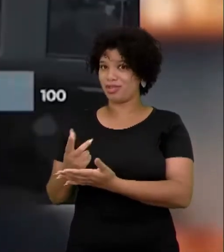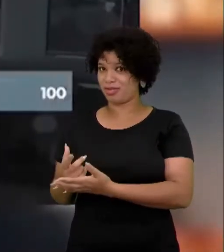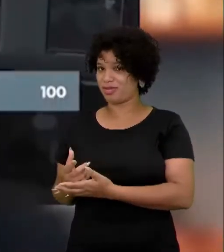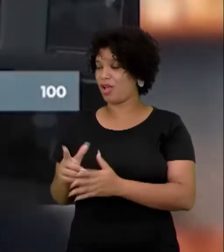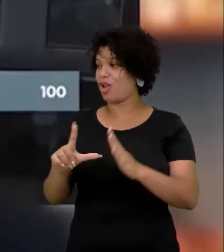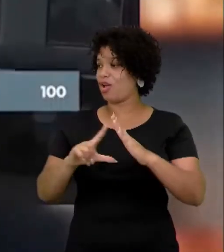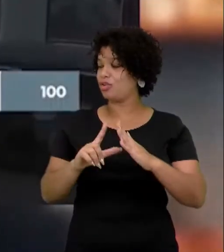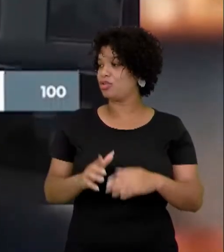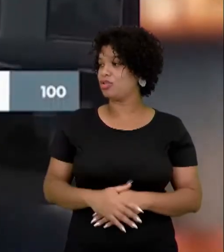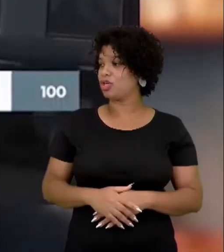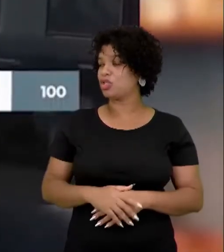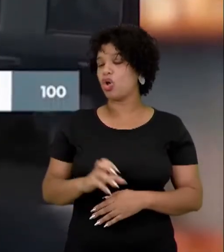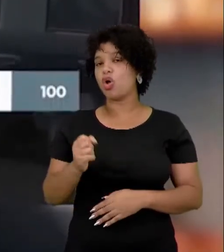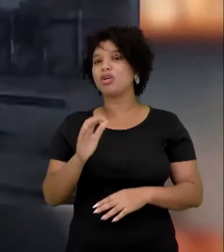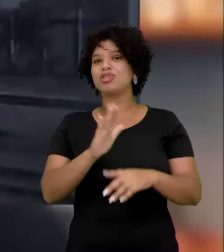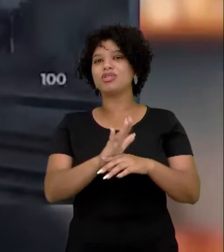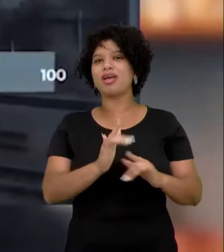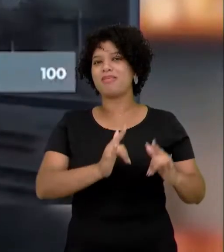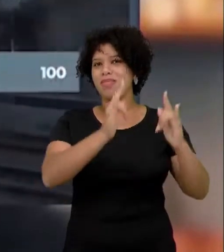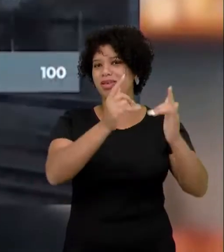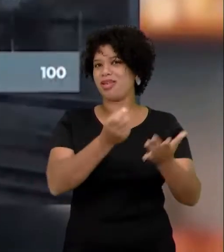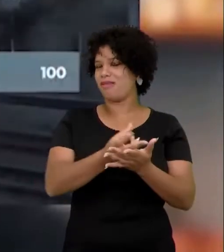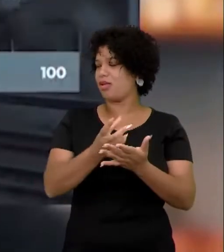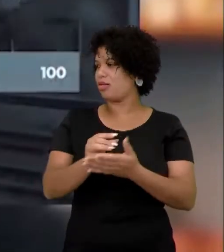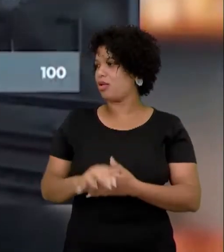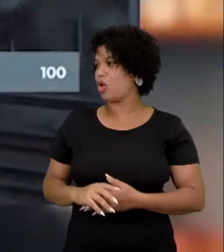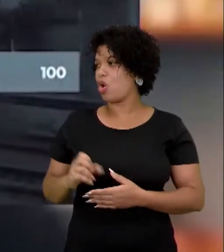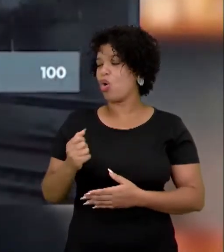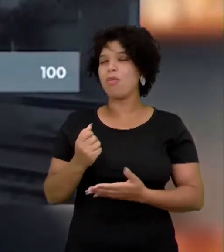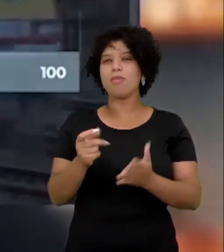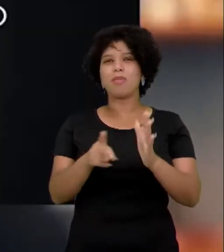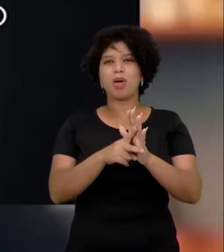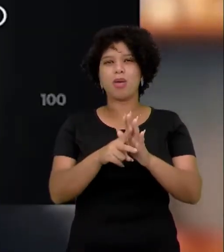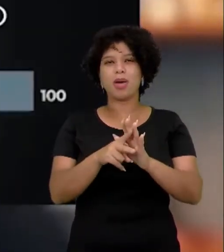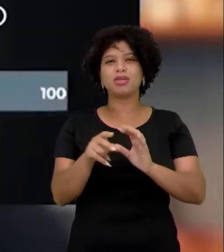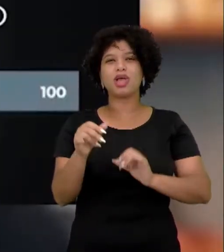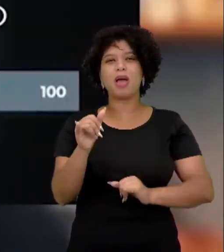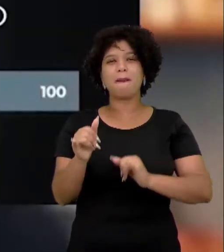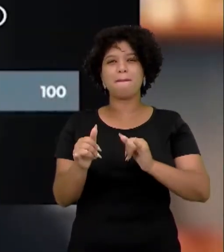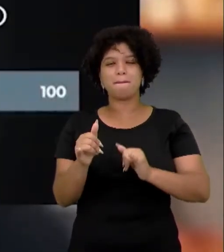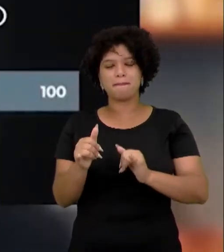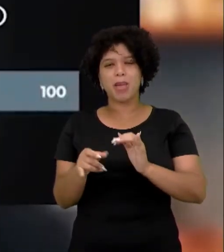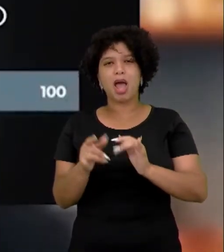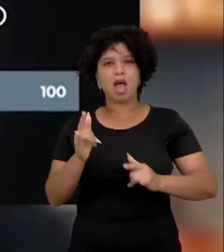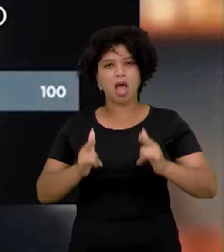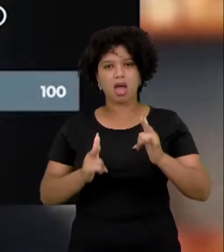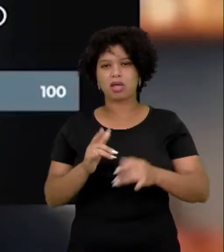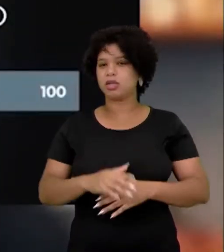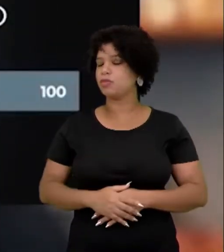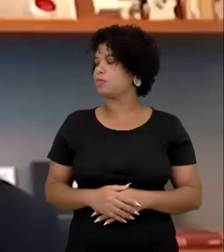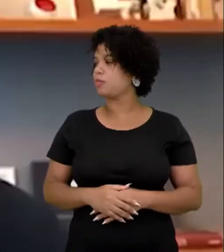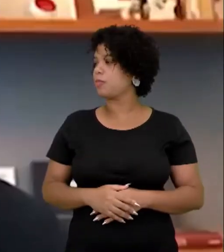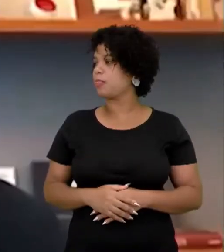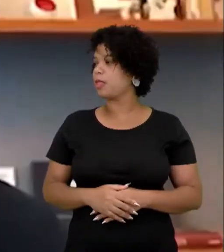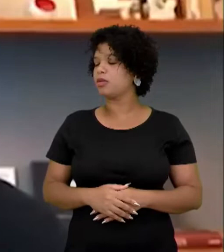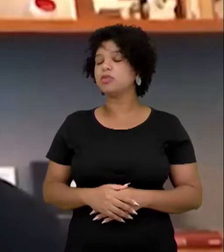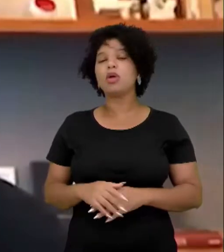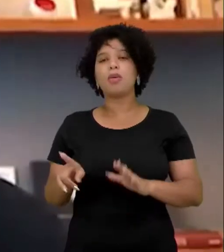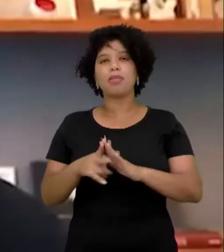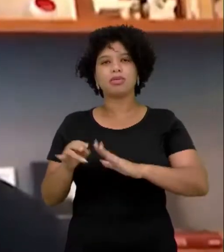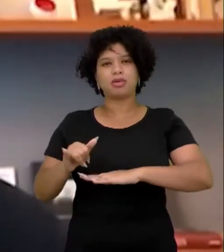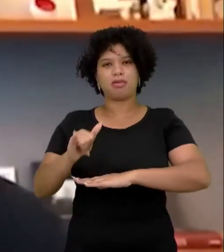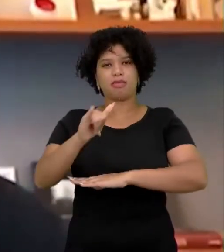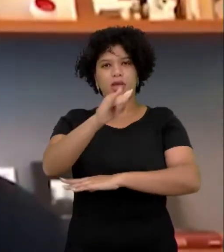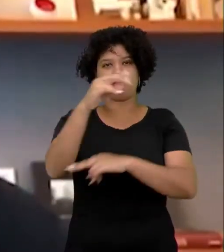92%. Corretor de imóveis, 86%. Maquinistas, 65%. Pilotos comerciais, 55%. Ou seja, em